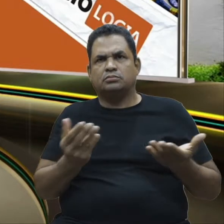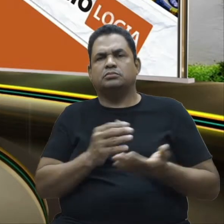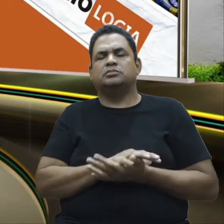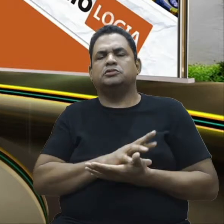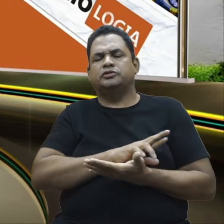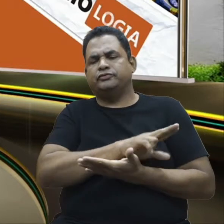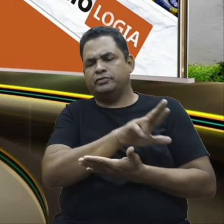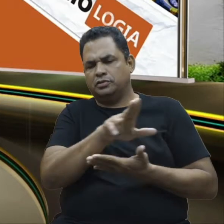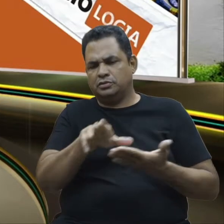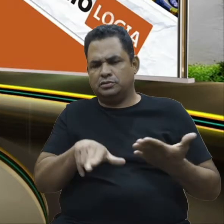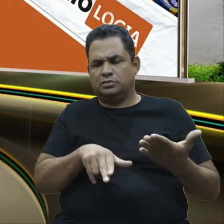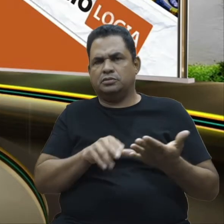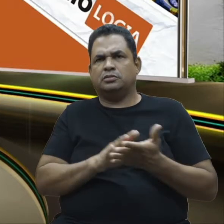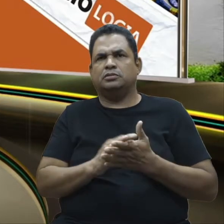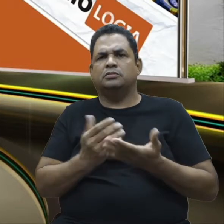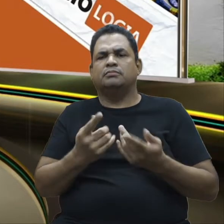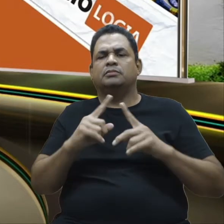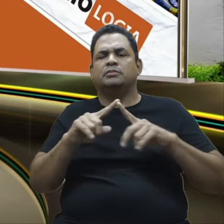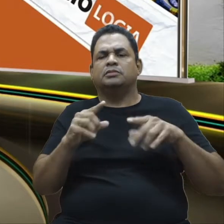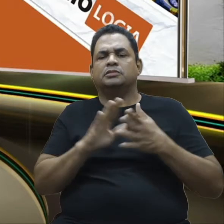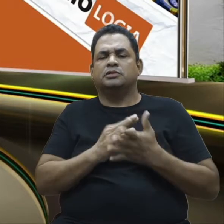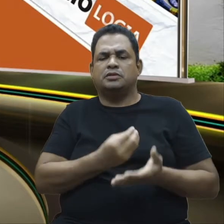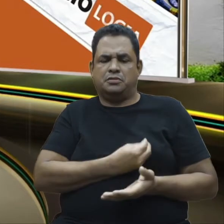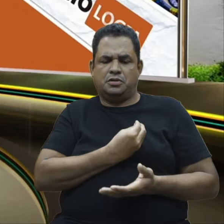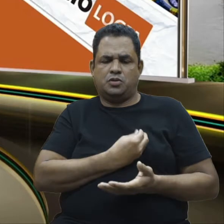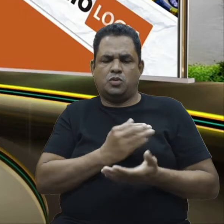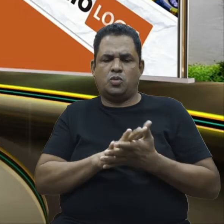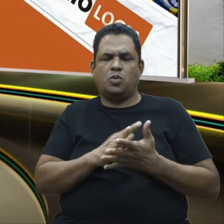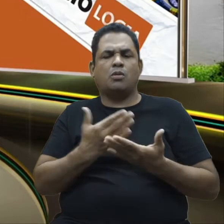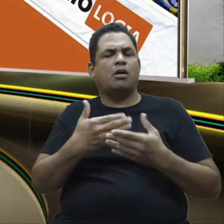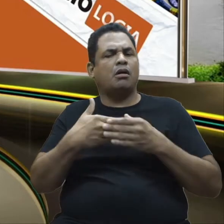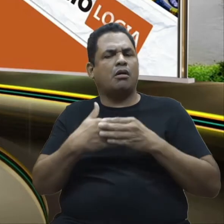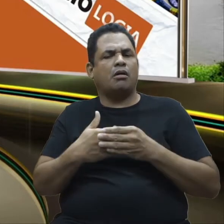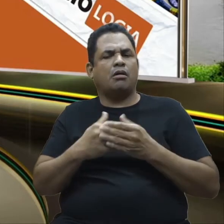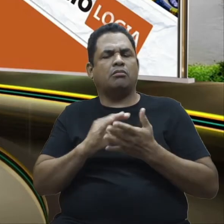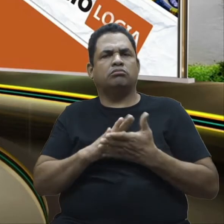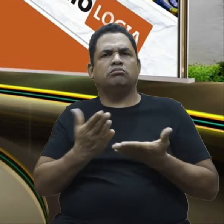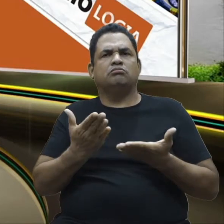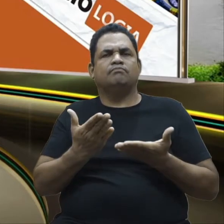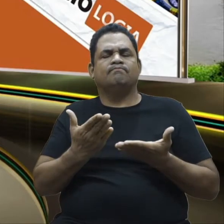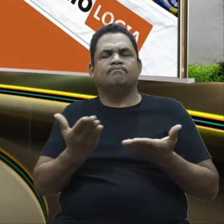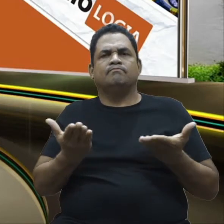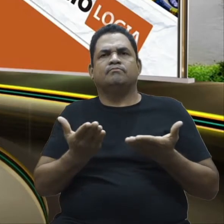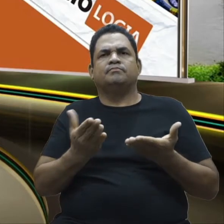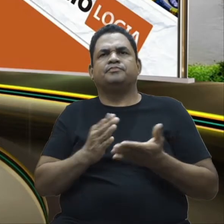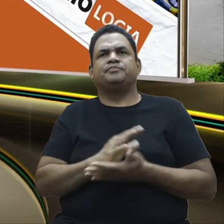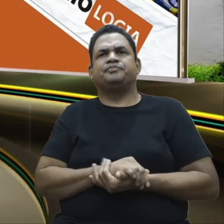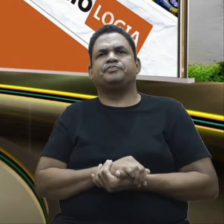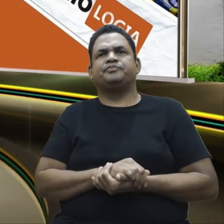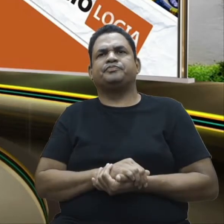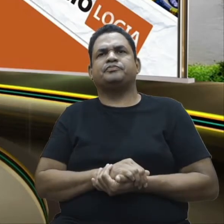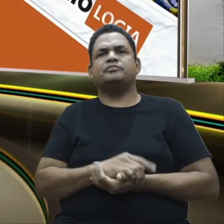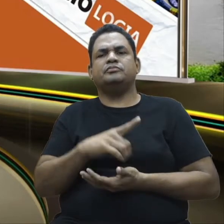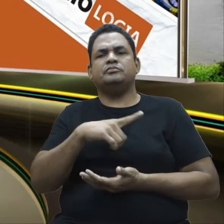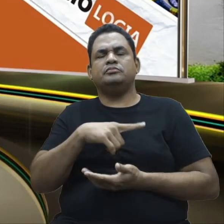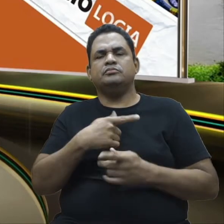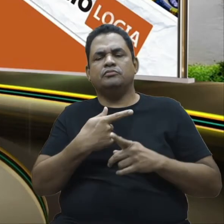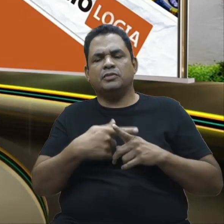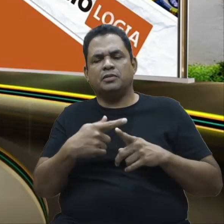Milhares. Mas você mora num lugar abençoado. Não é só de morar no Brasil. Tem problemas de